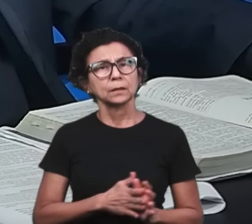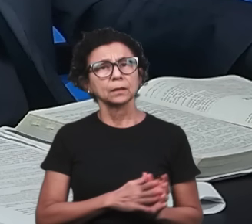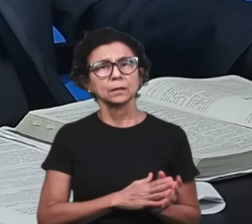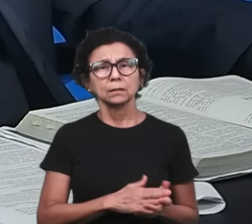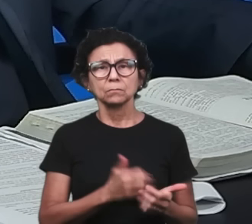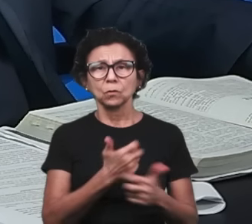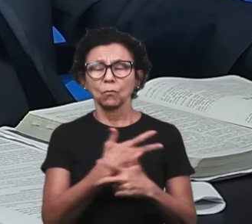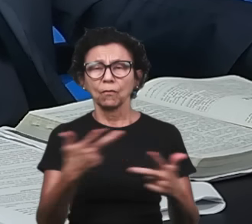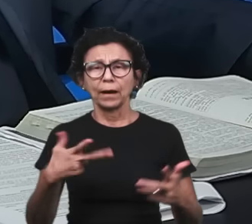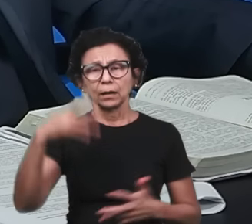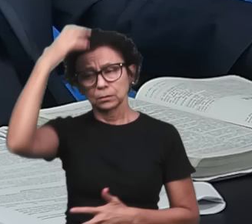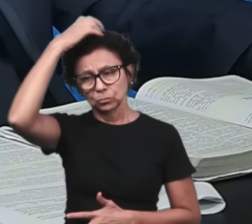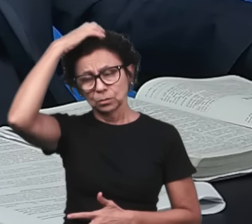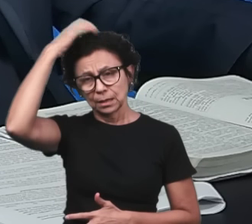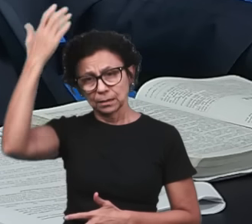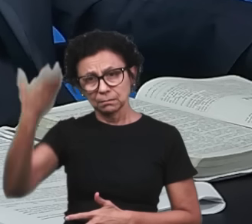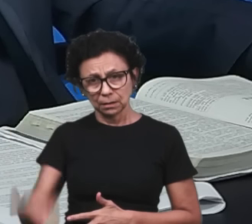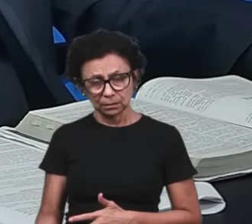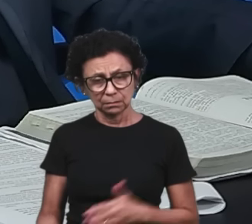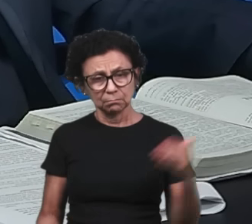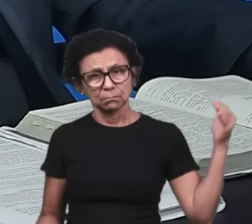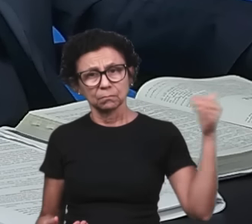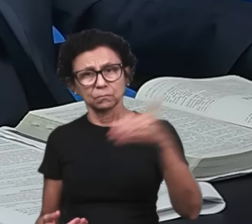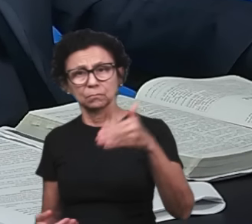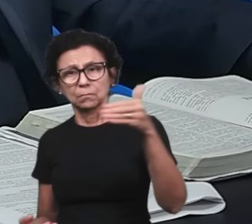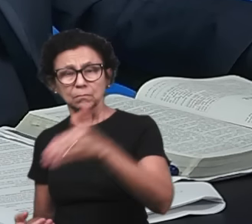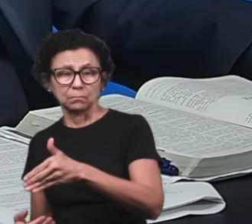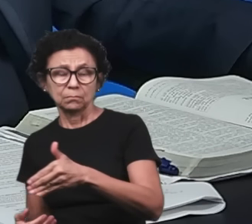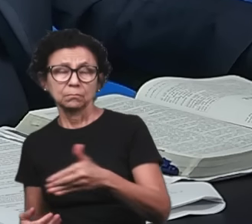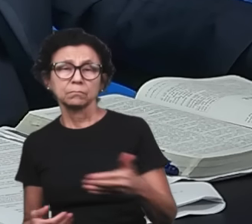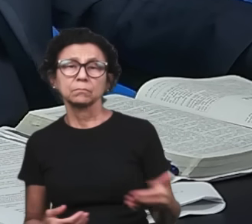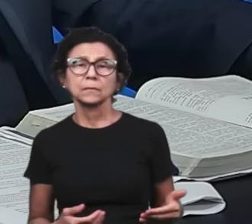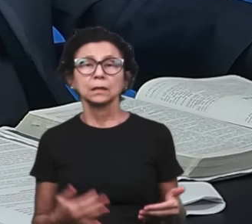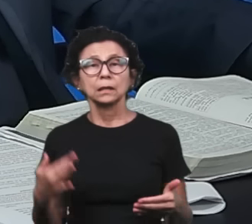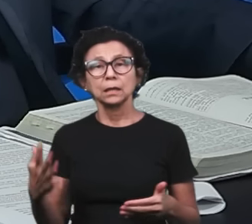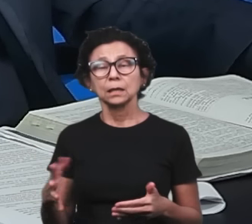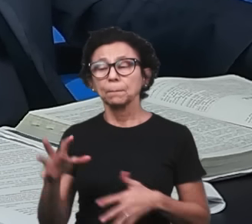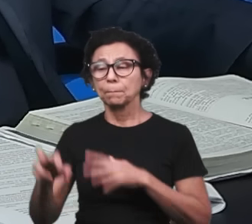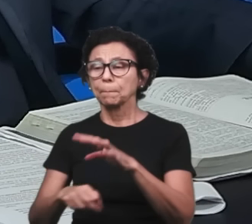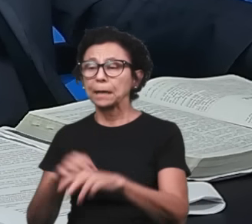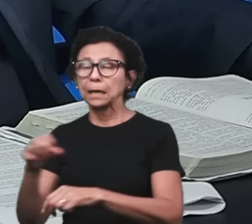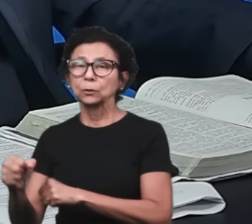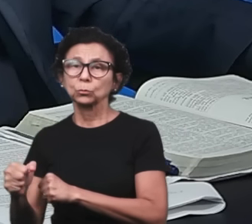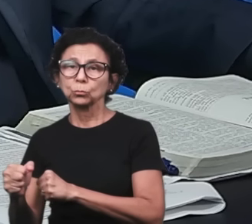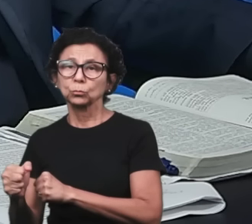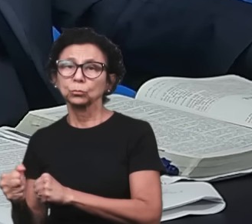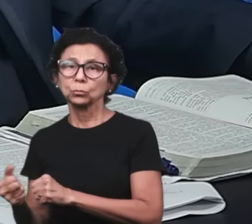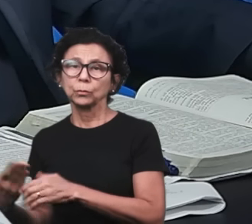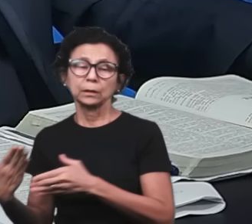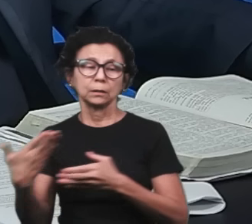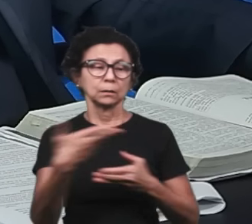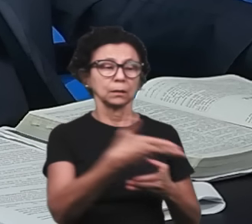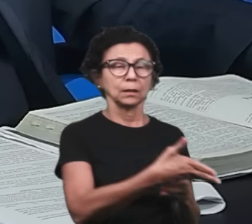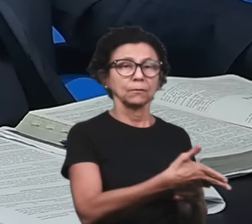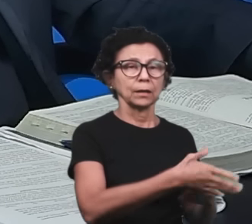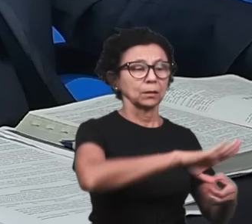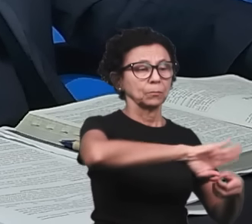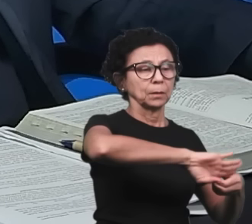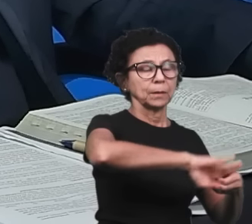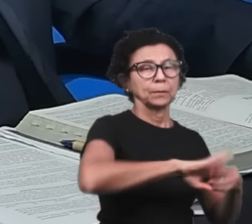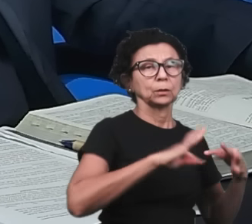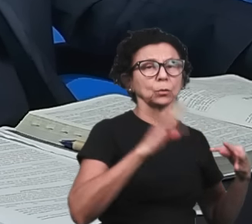peças dos tesouros da casa do Senhor para a Babilônia. E tudo isso veio como um castigo, com a punição